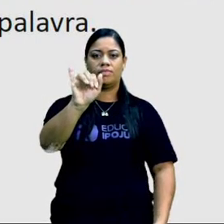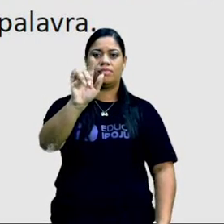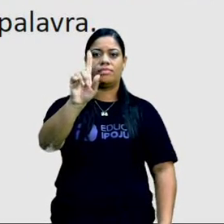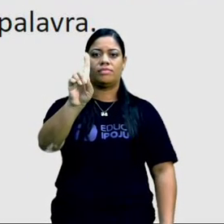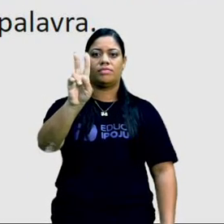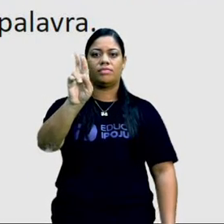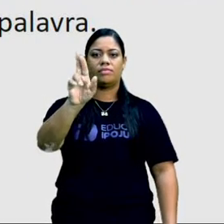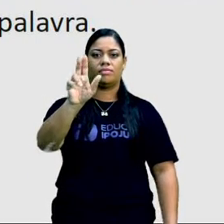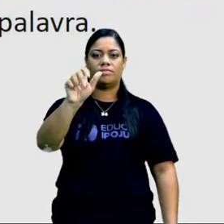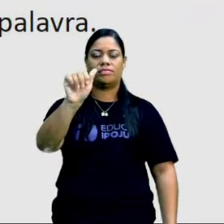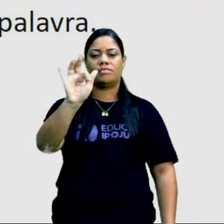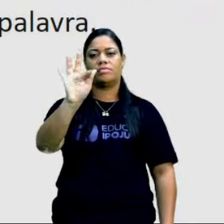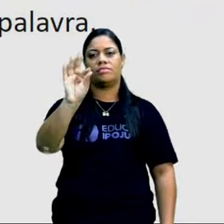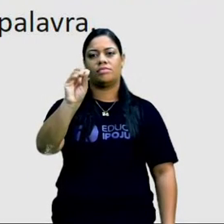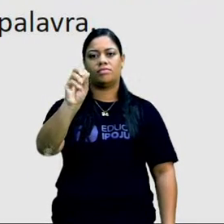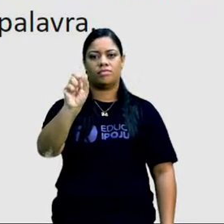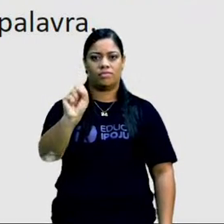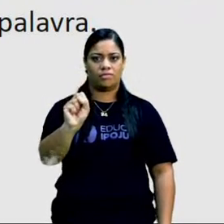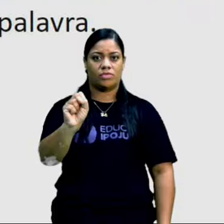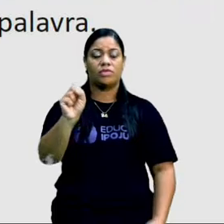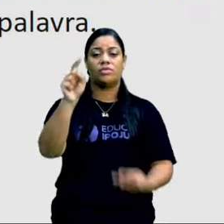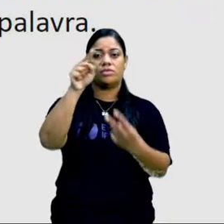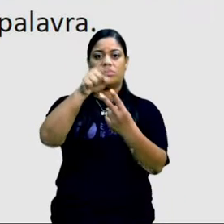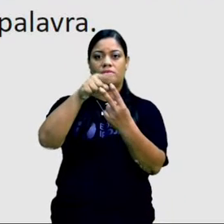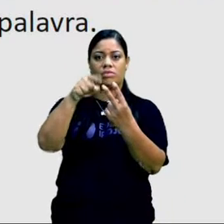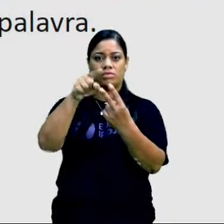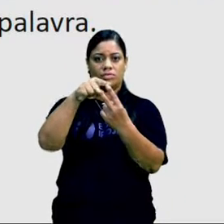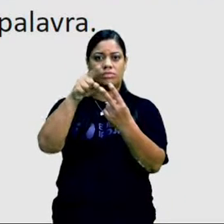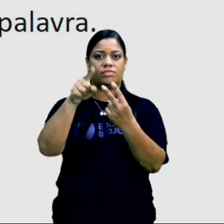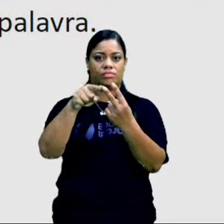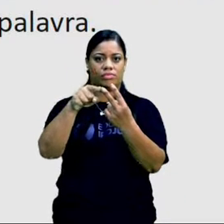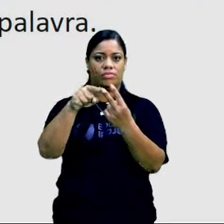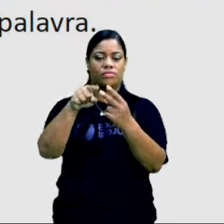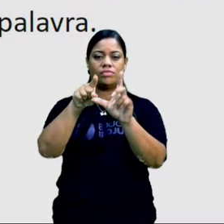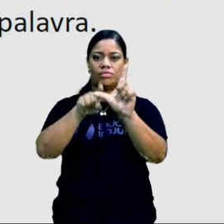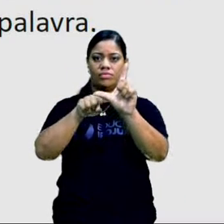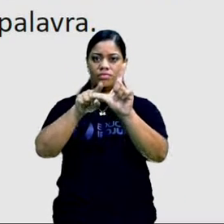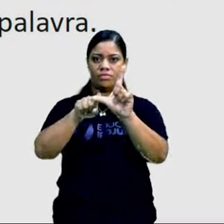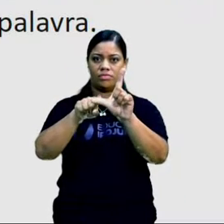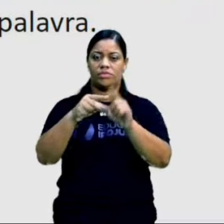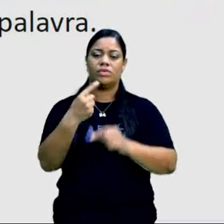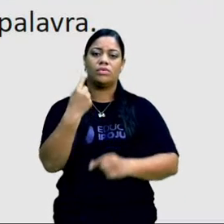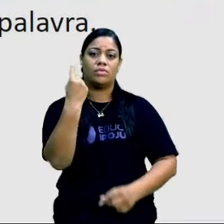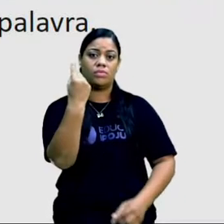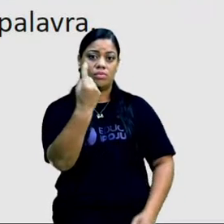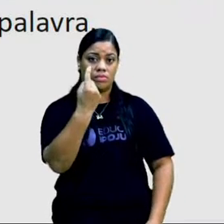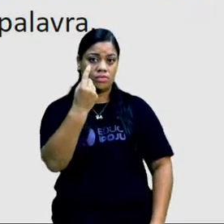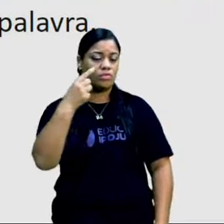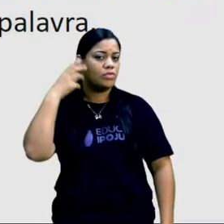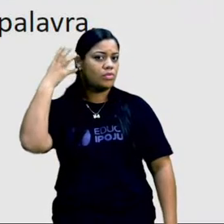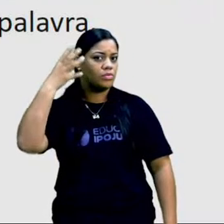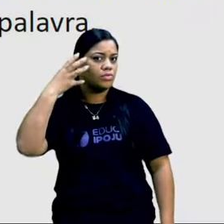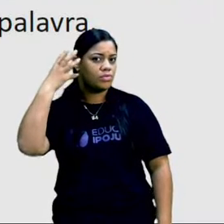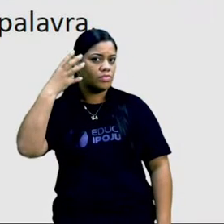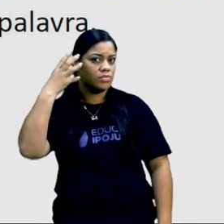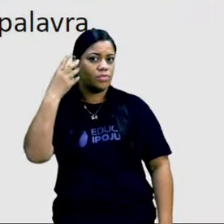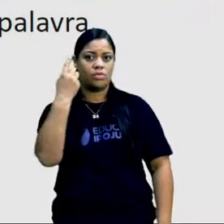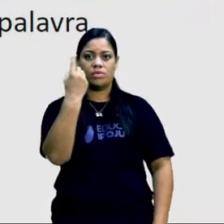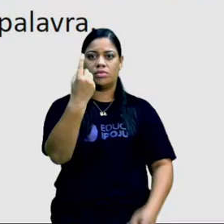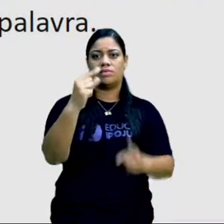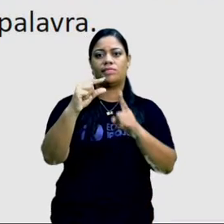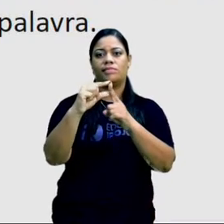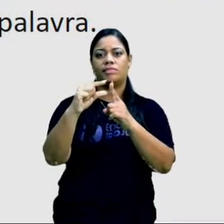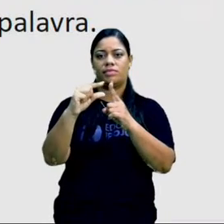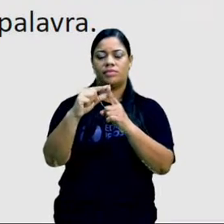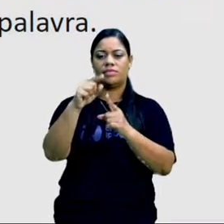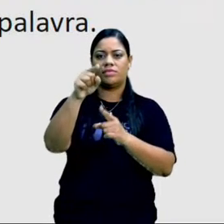dígrafos, porque são duas letras indicando um único som numa mesma palavra. Se